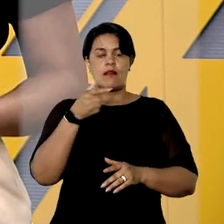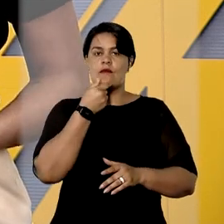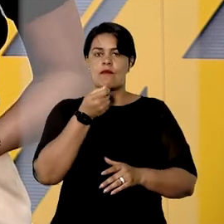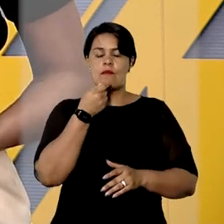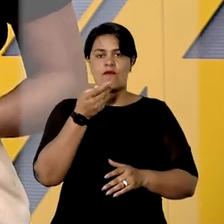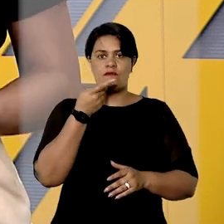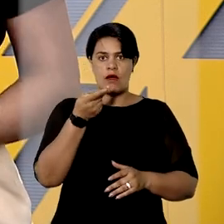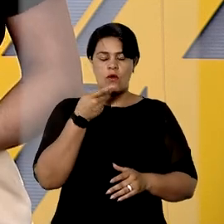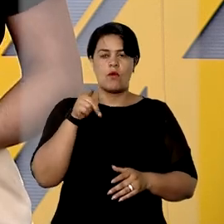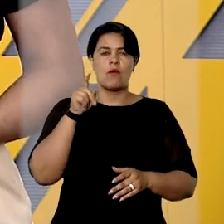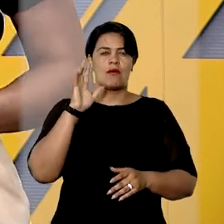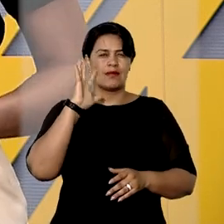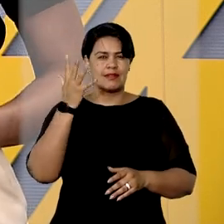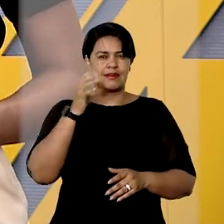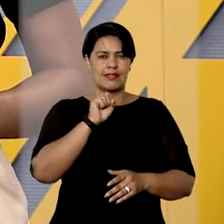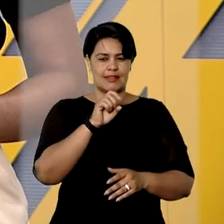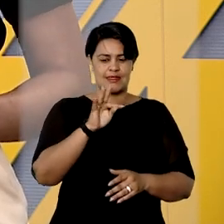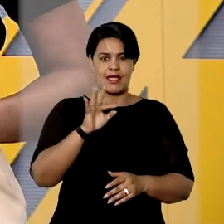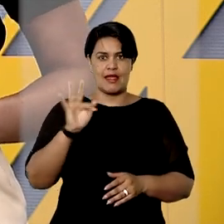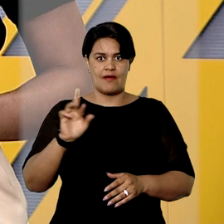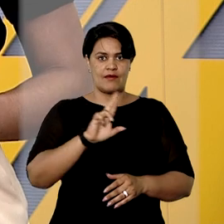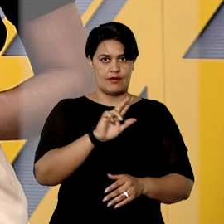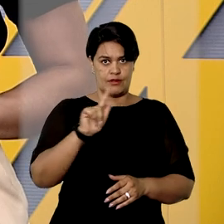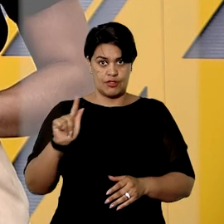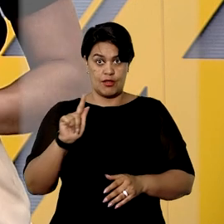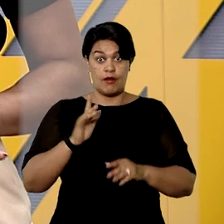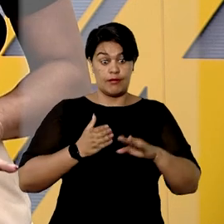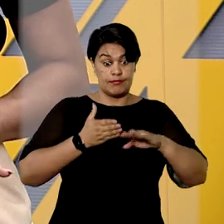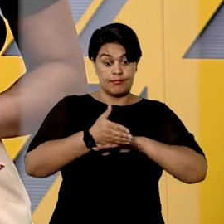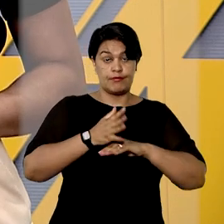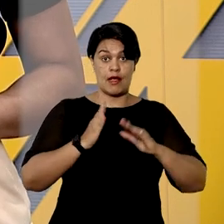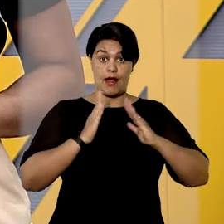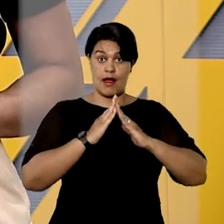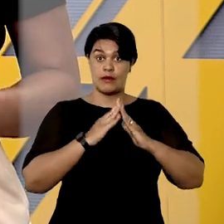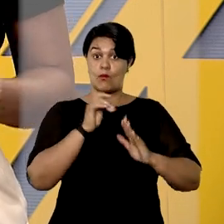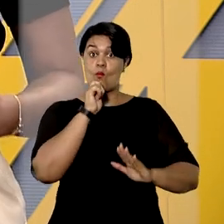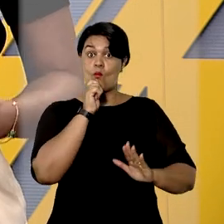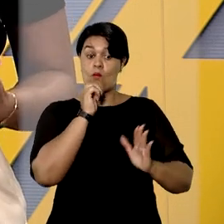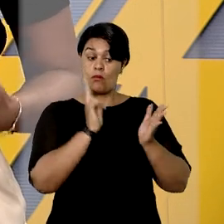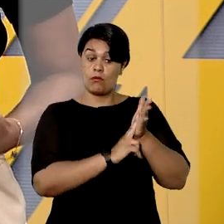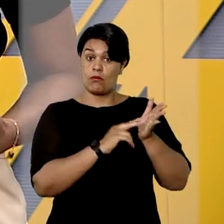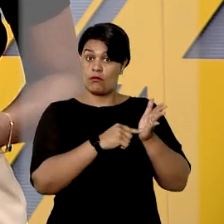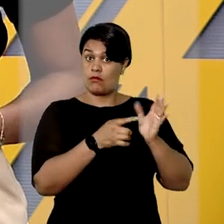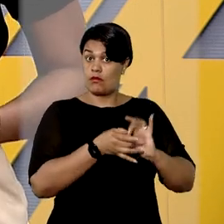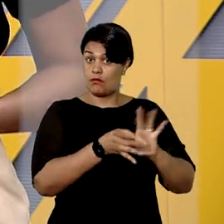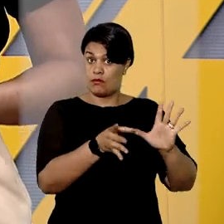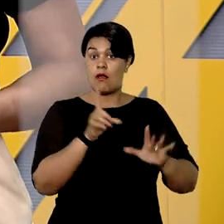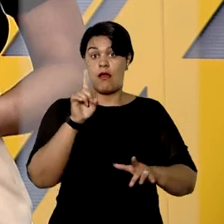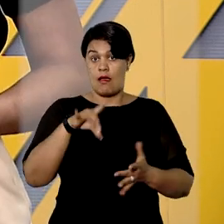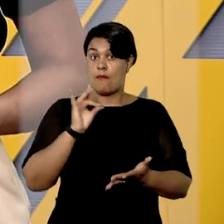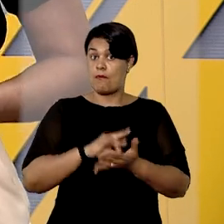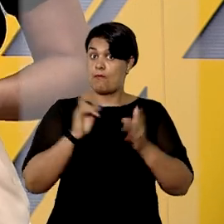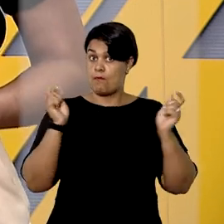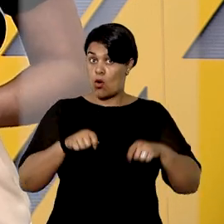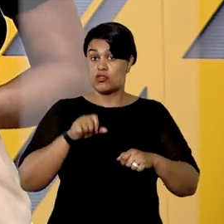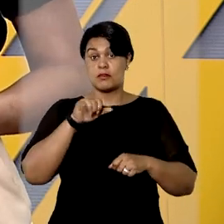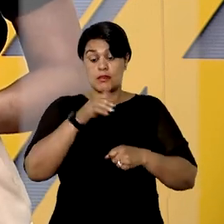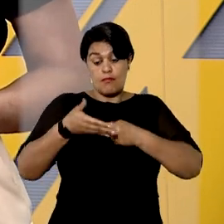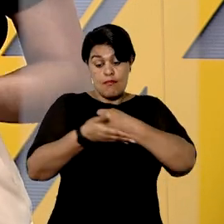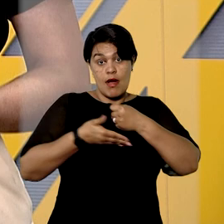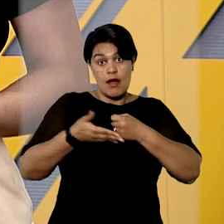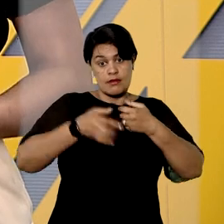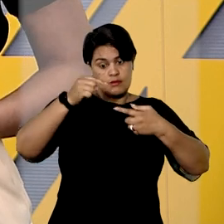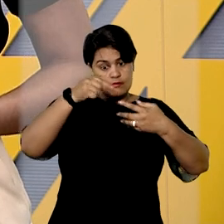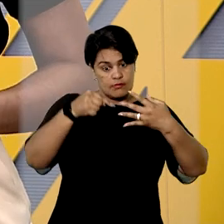definiu, em repercussão geral, que a entrada forçada em domicílio sem mandado judicial somente é legítima quando amparada em fundadas